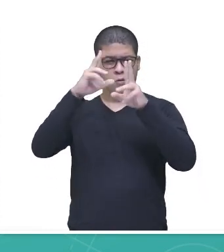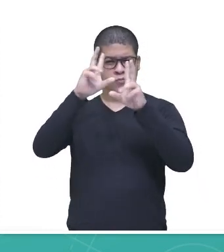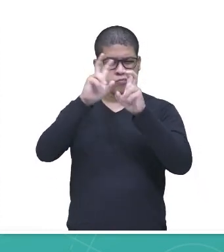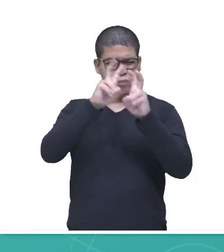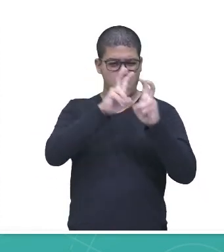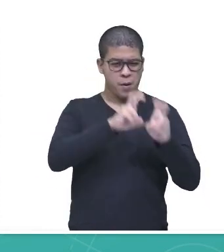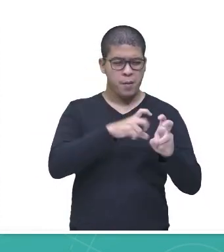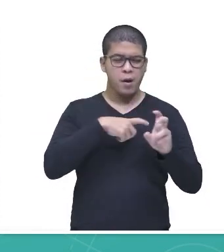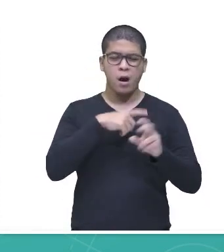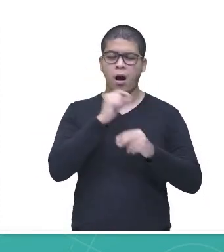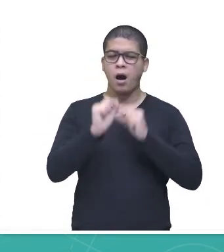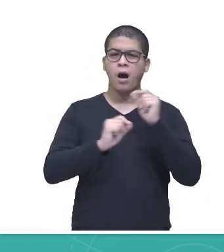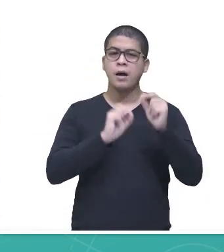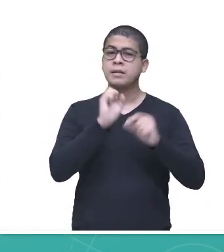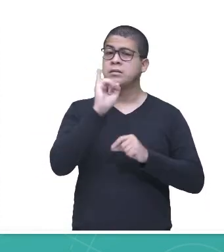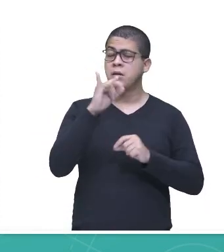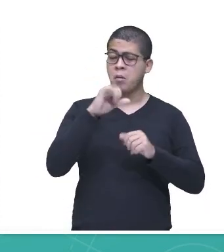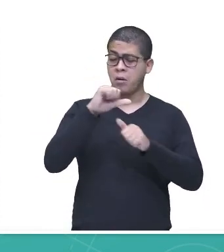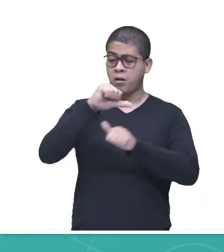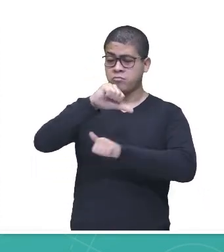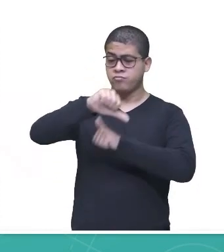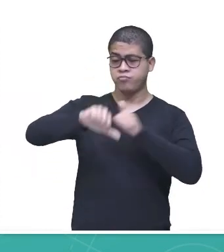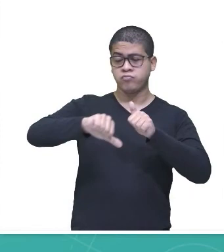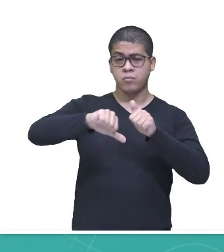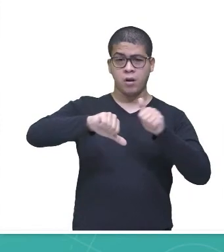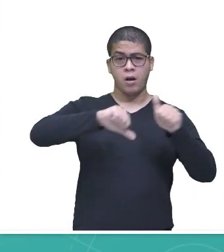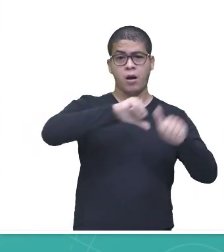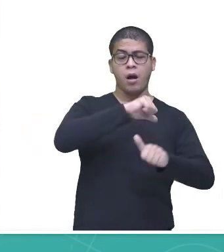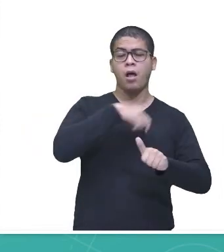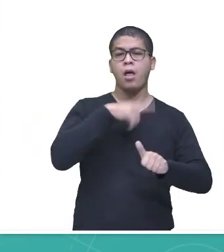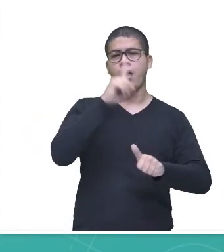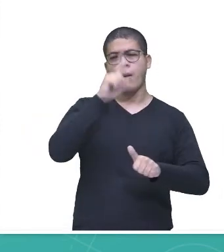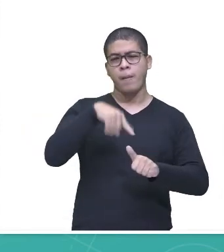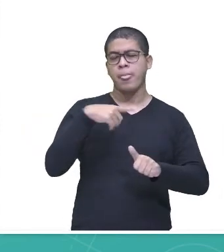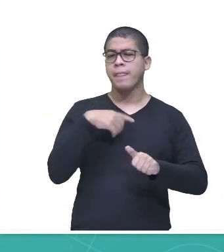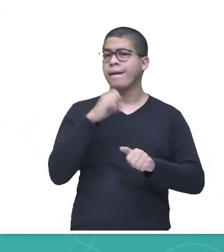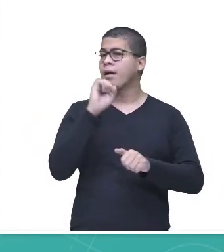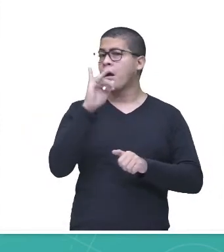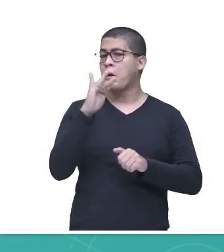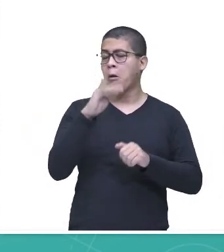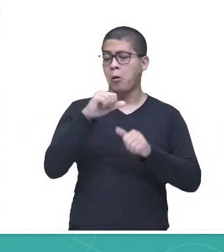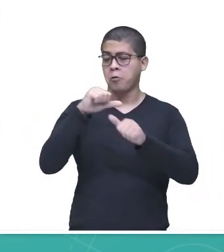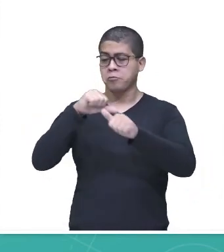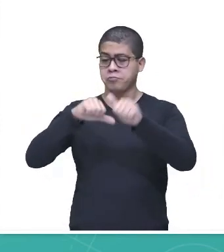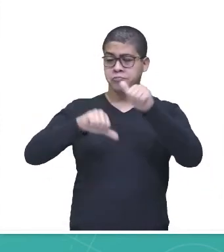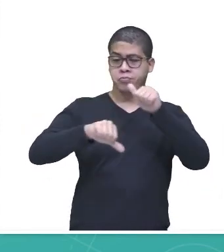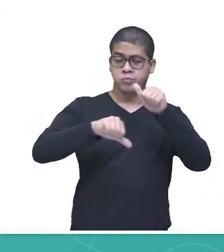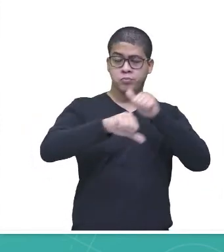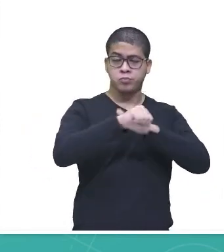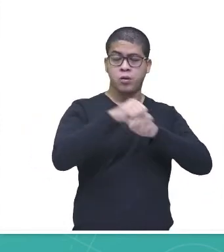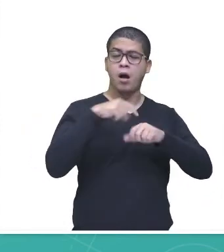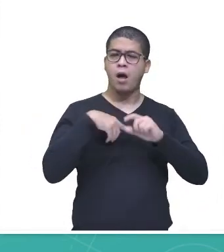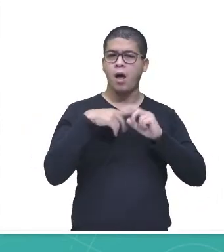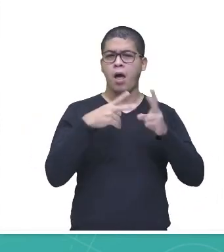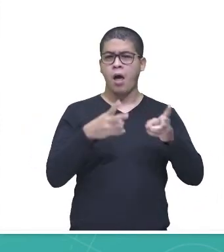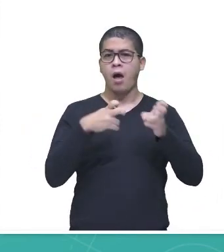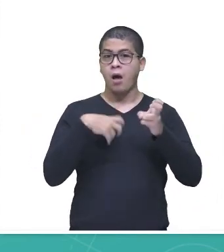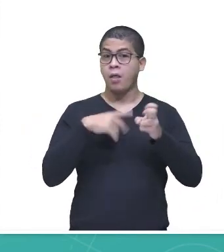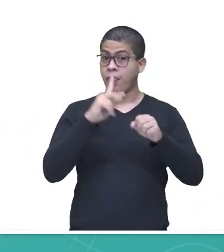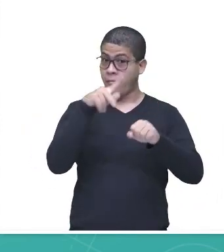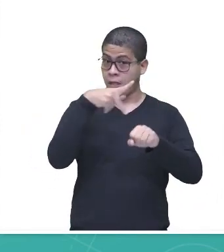gente precisa transformar minutos em segundos ou segundos em minutos